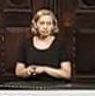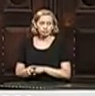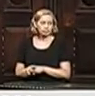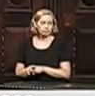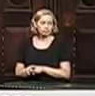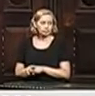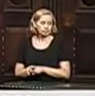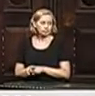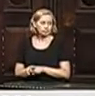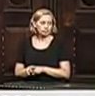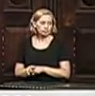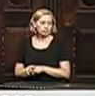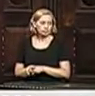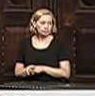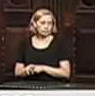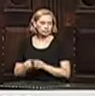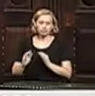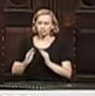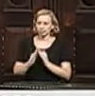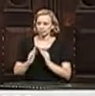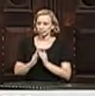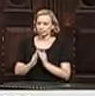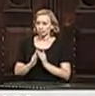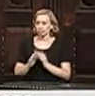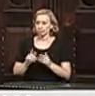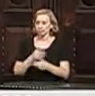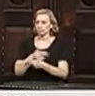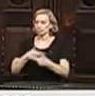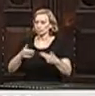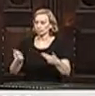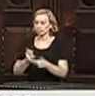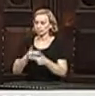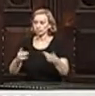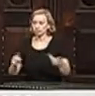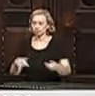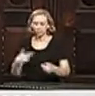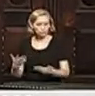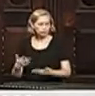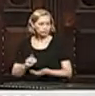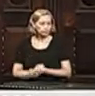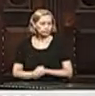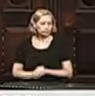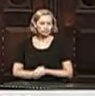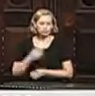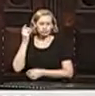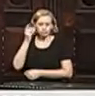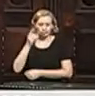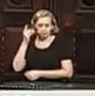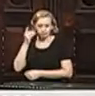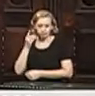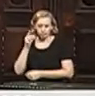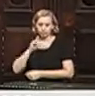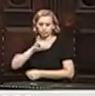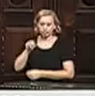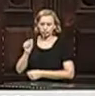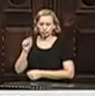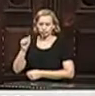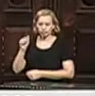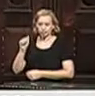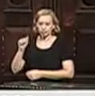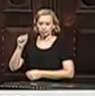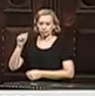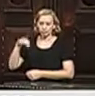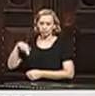de imóveis e da outras providências. Deputado Jânio Mendes, deputada Marta Rocha,